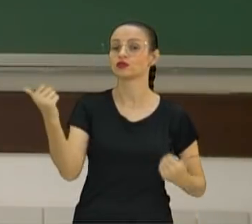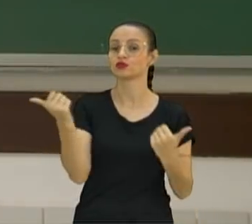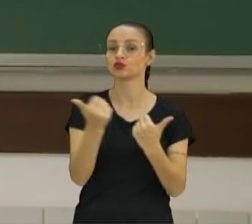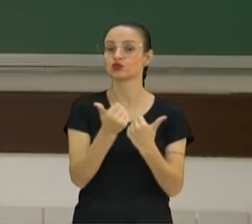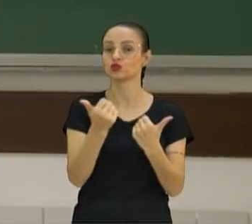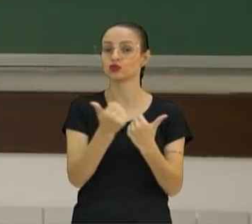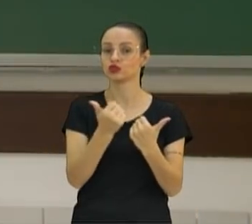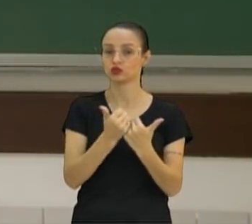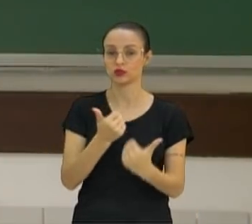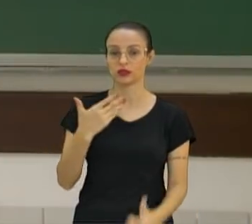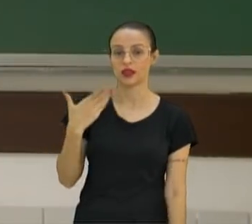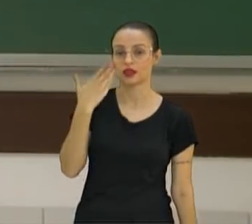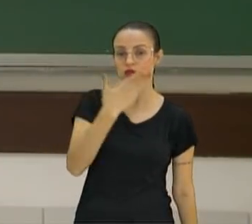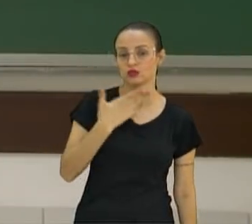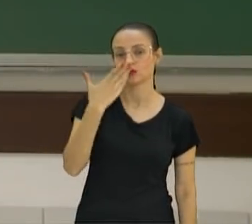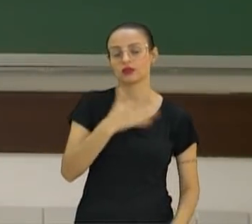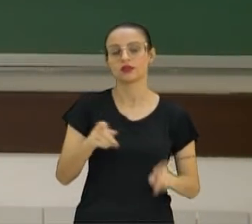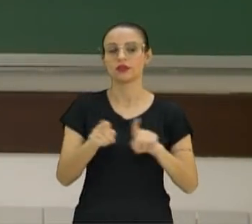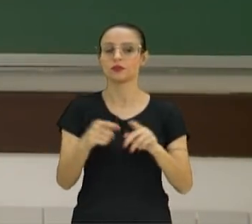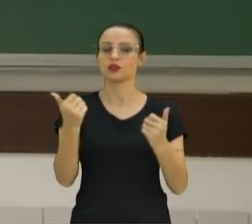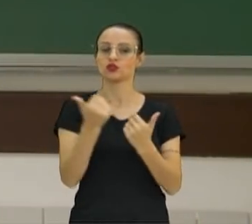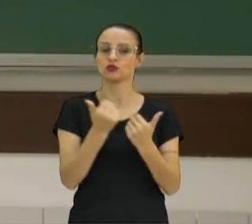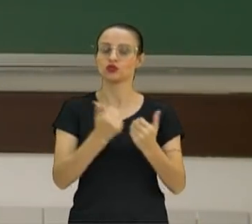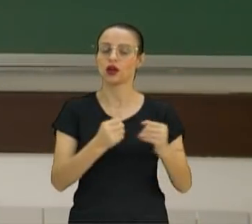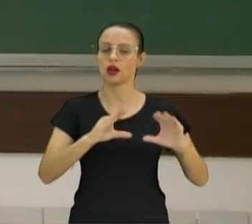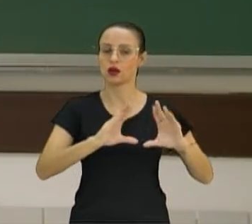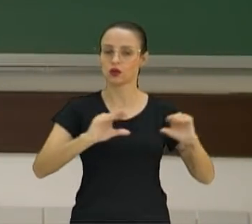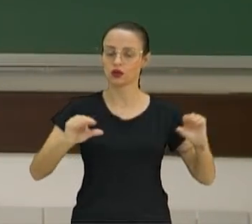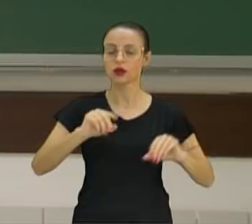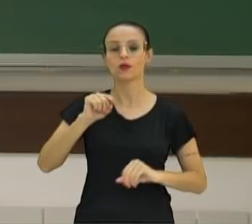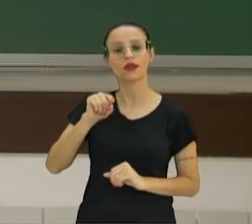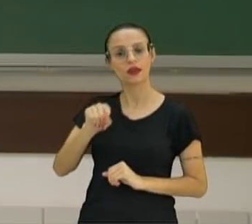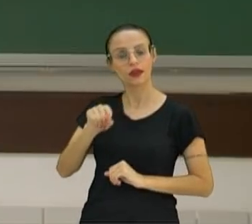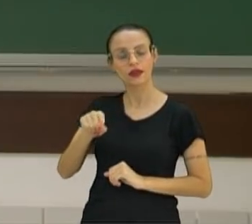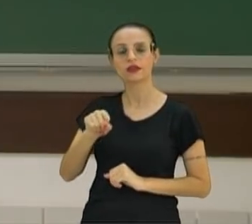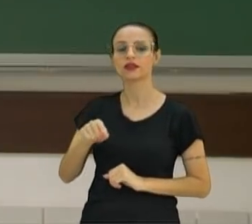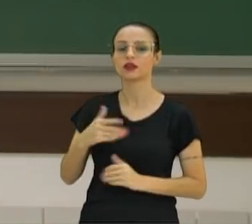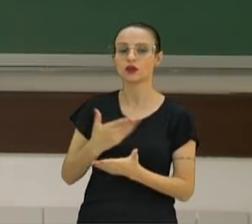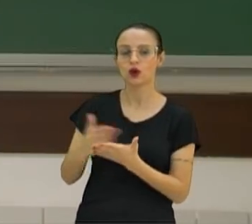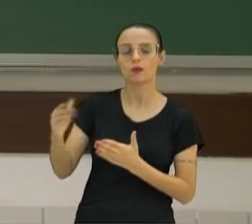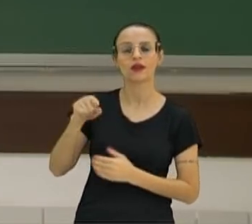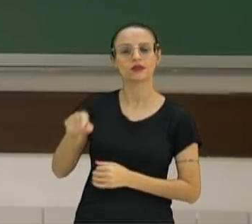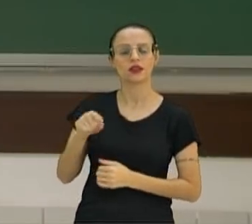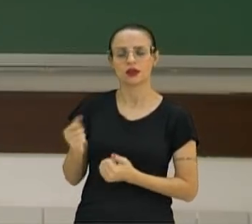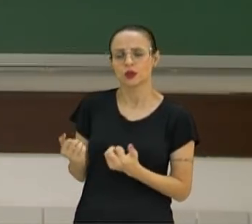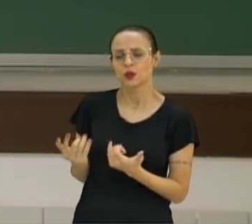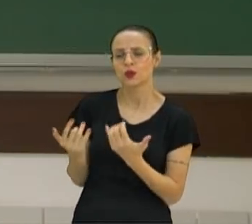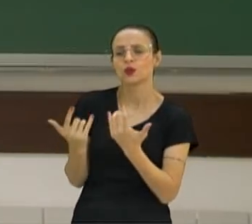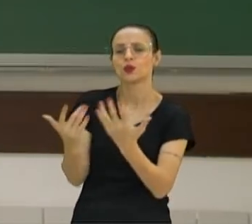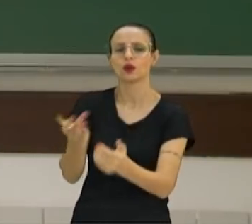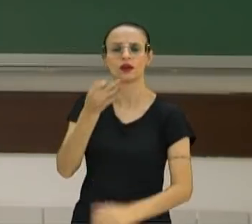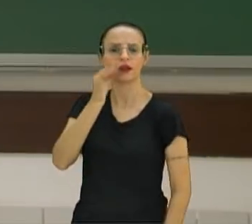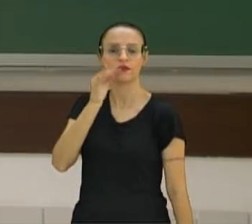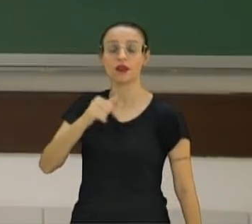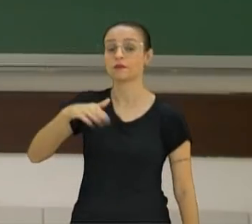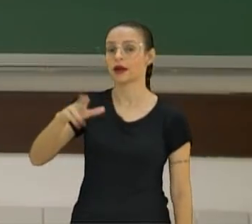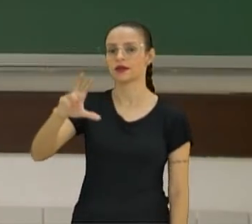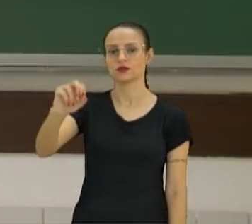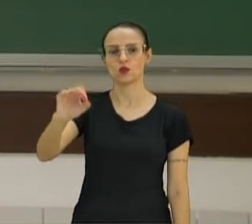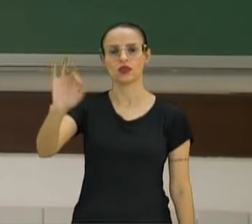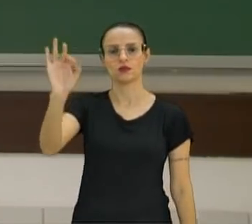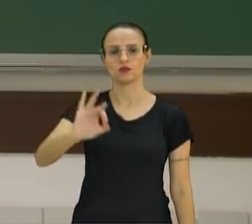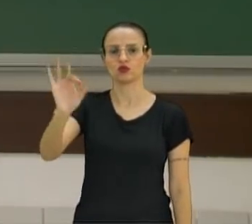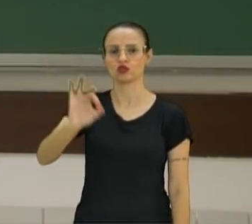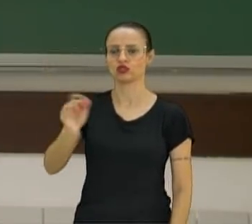substituindo o açúcar, ele vai substituindo o algodão e ele passa a responder aí por mais de 50% de tudo